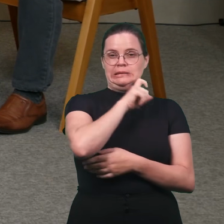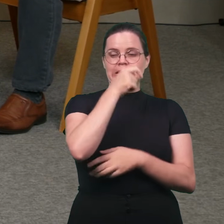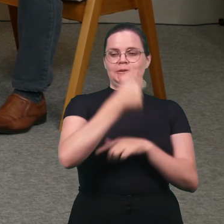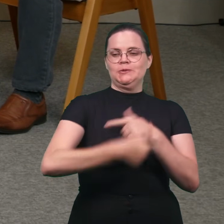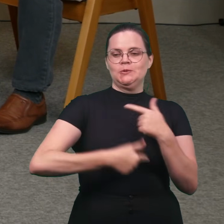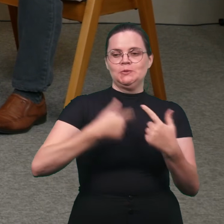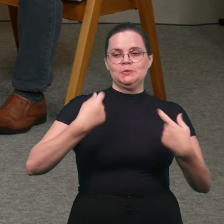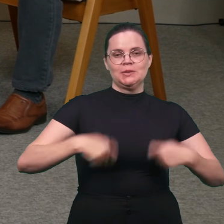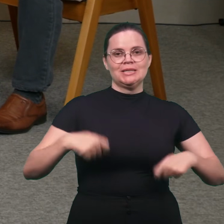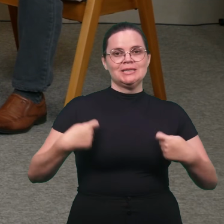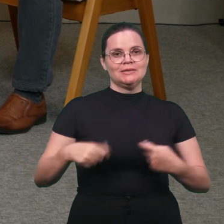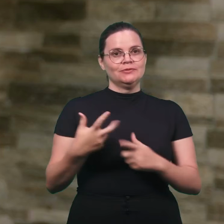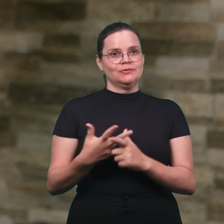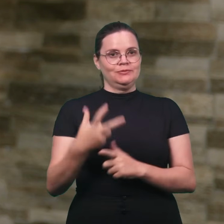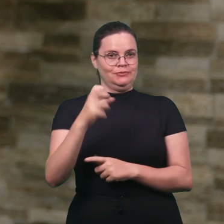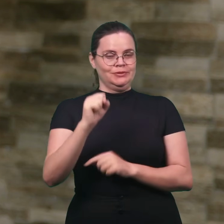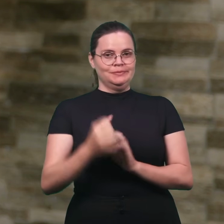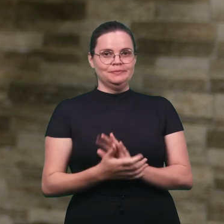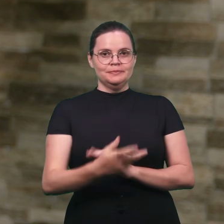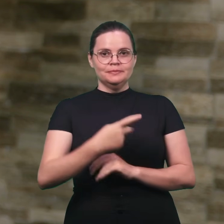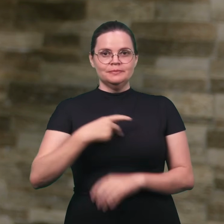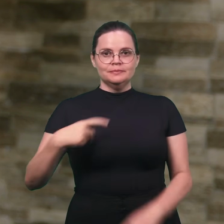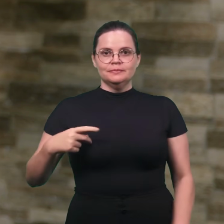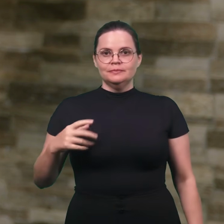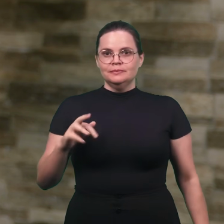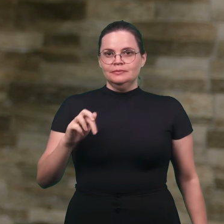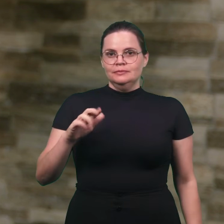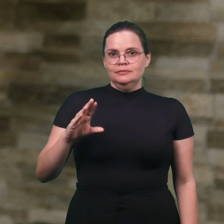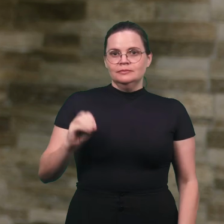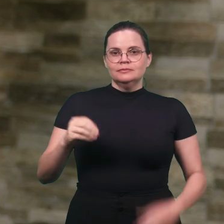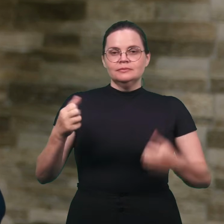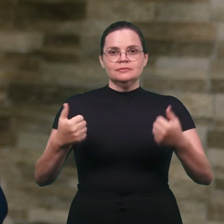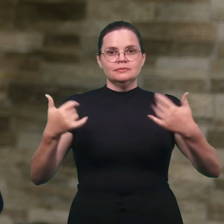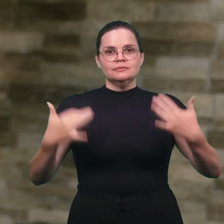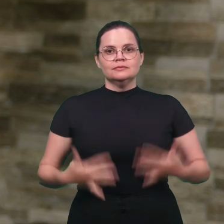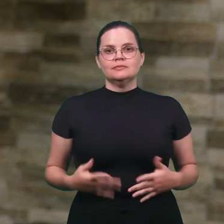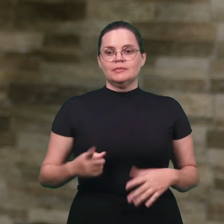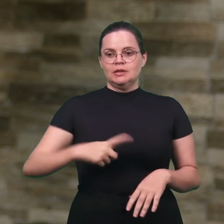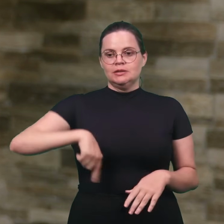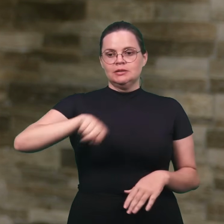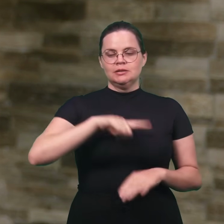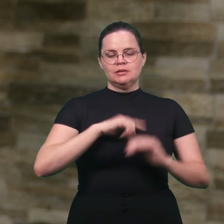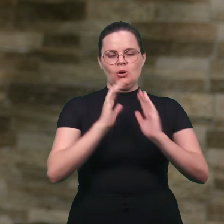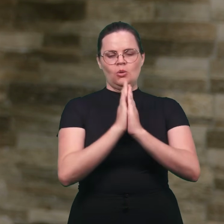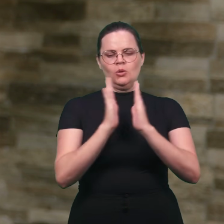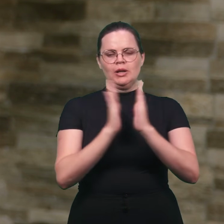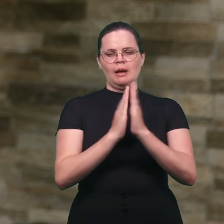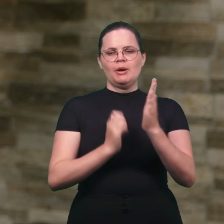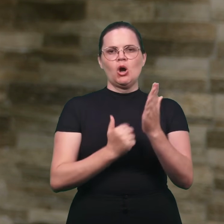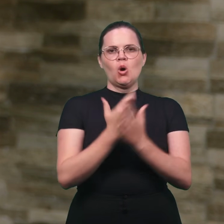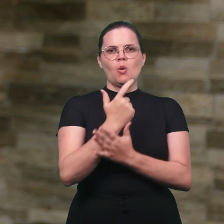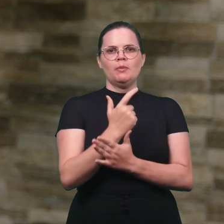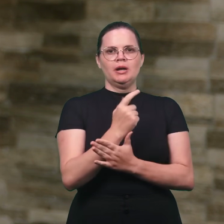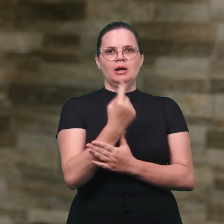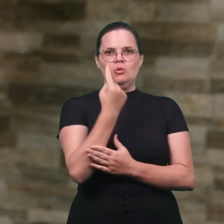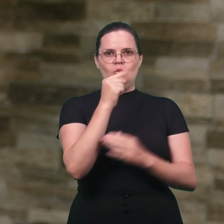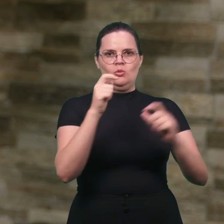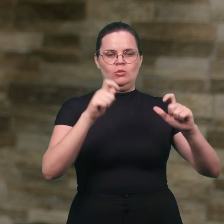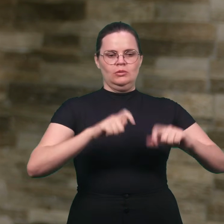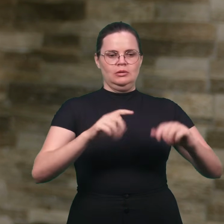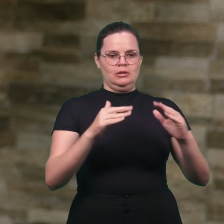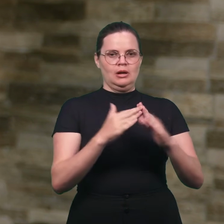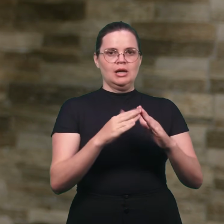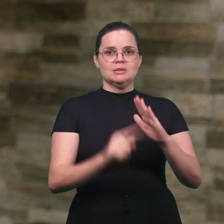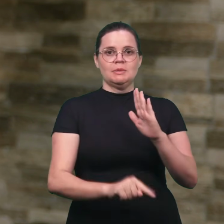que tiveram que ser vencidas, né? O pastor Fernando Matos até conta que eles estavam orando por um imóvel para ser a